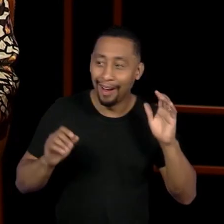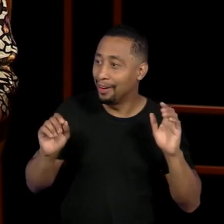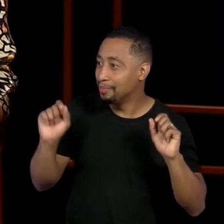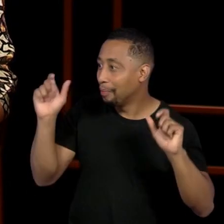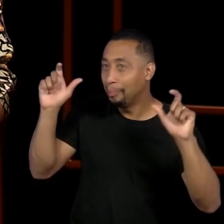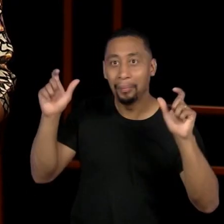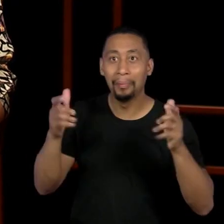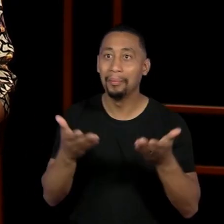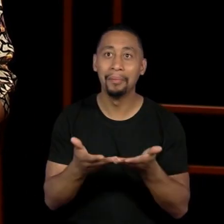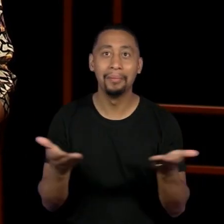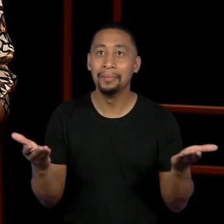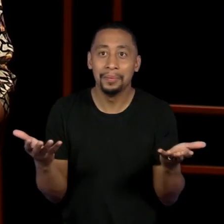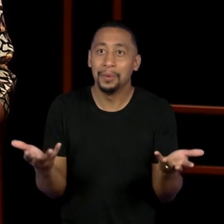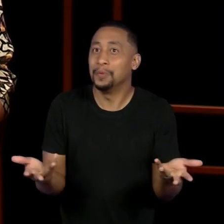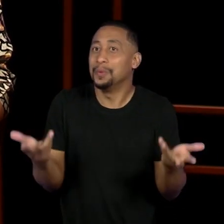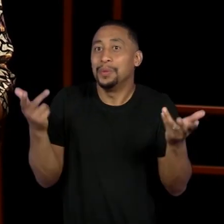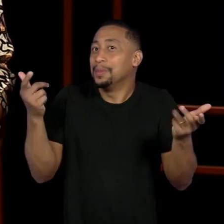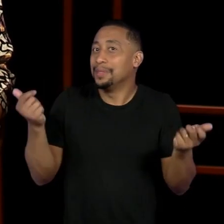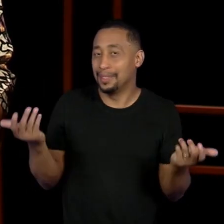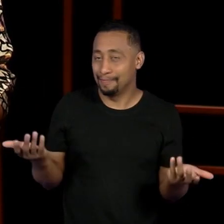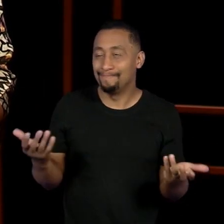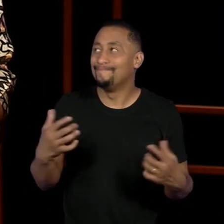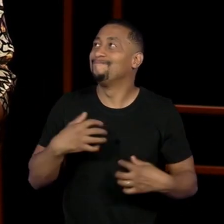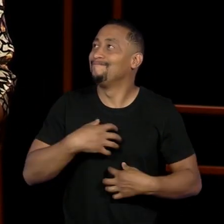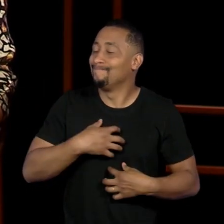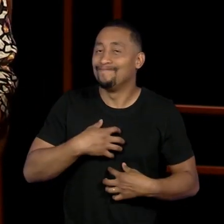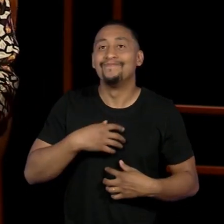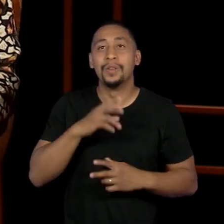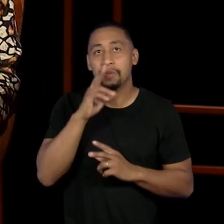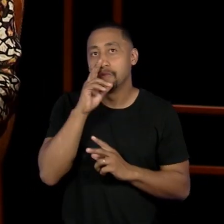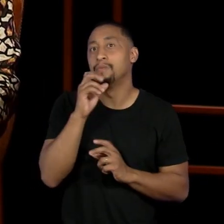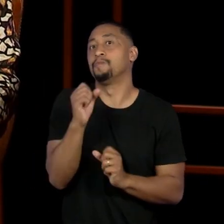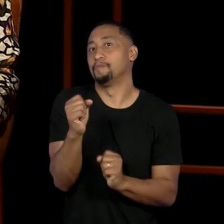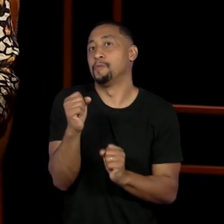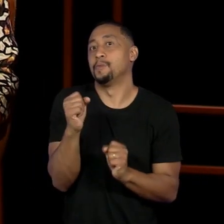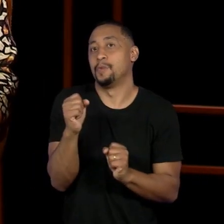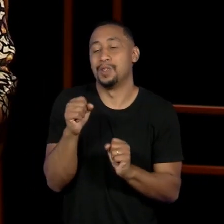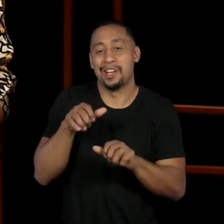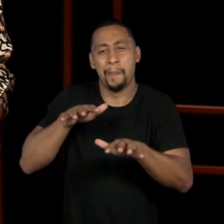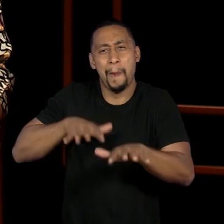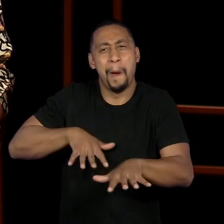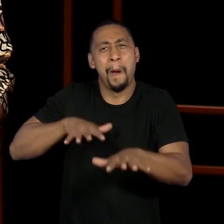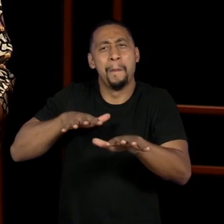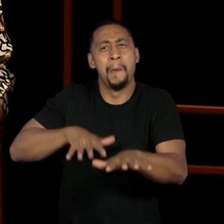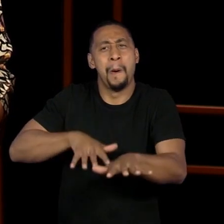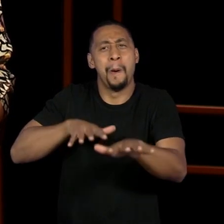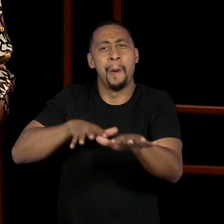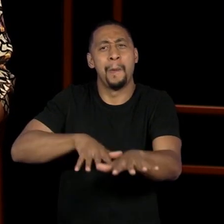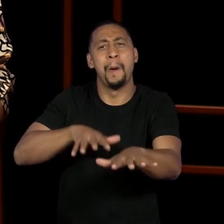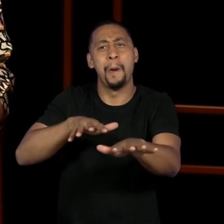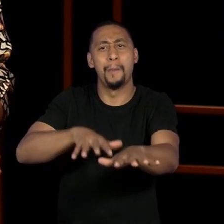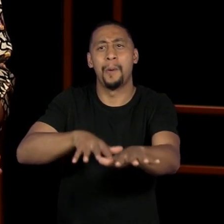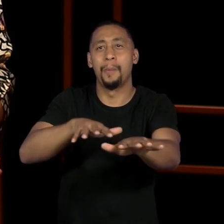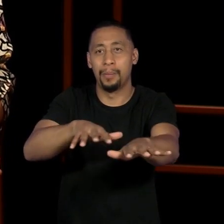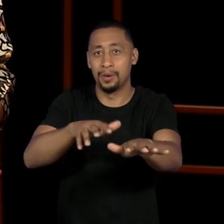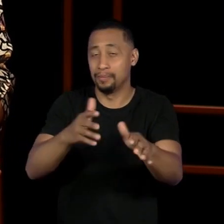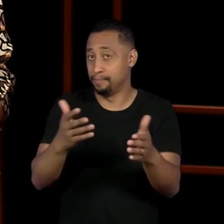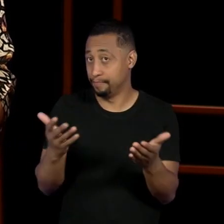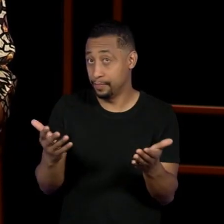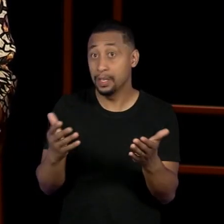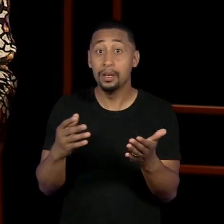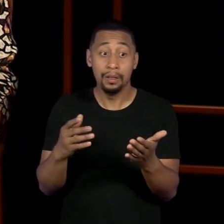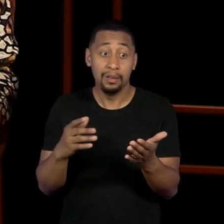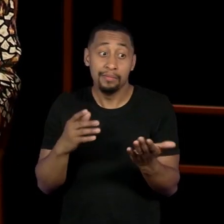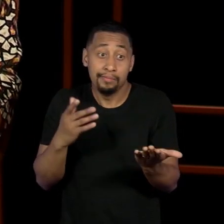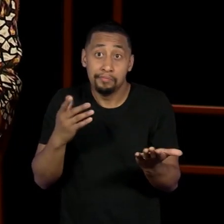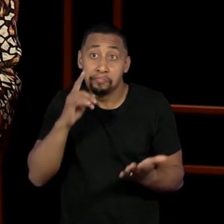porque foi muito forte e mesmo que houvesse algum perigo